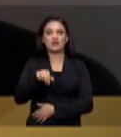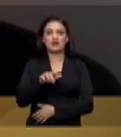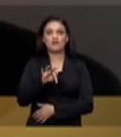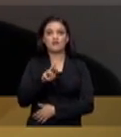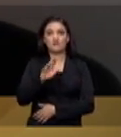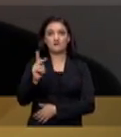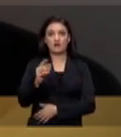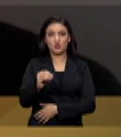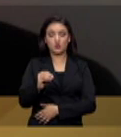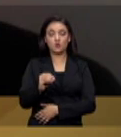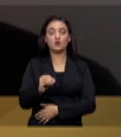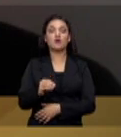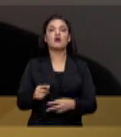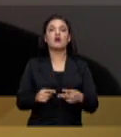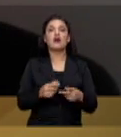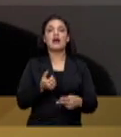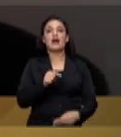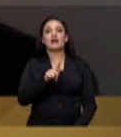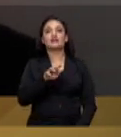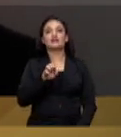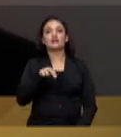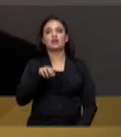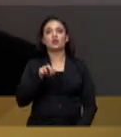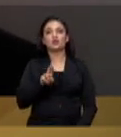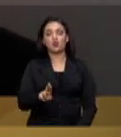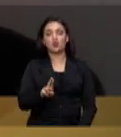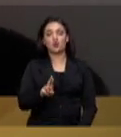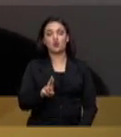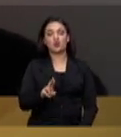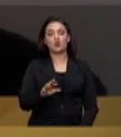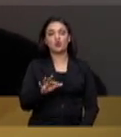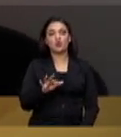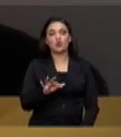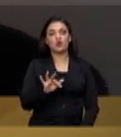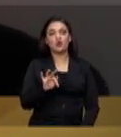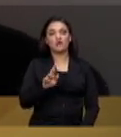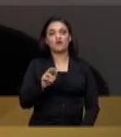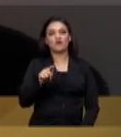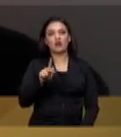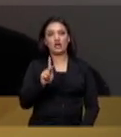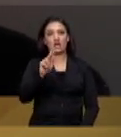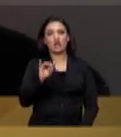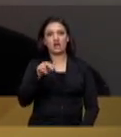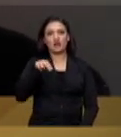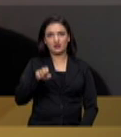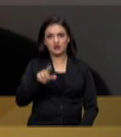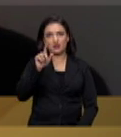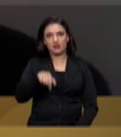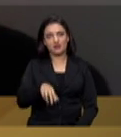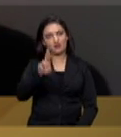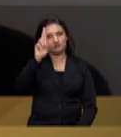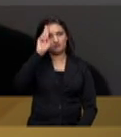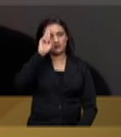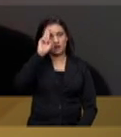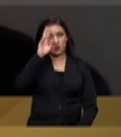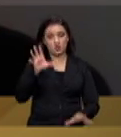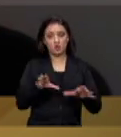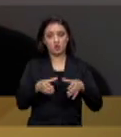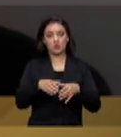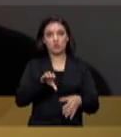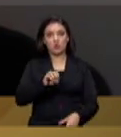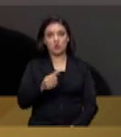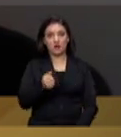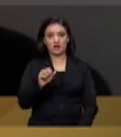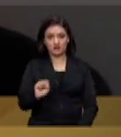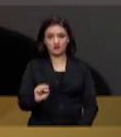Agenor Franklin Magalhães Medeiros, dirigentes do Grupo OAS. Assevera ainda a PGR que a